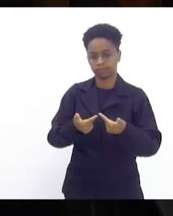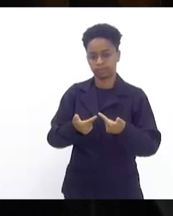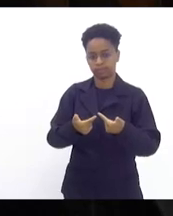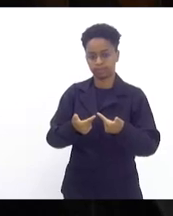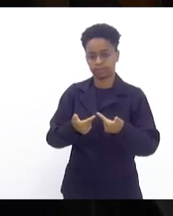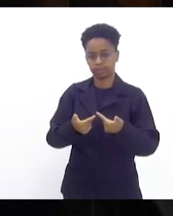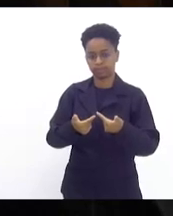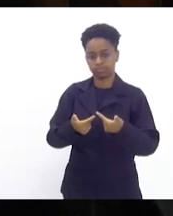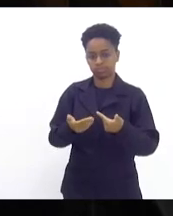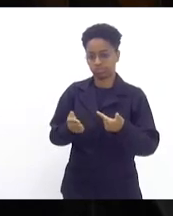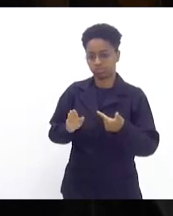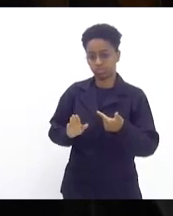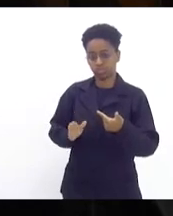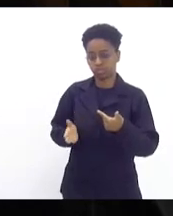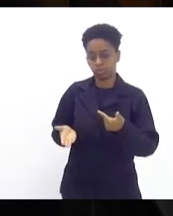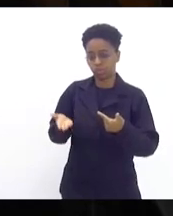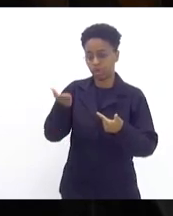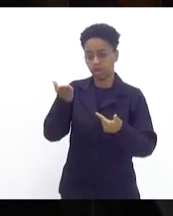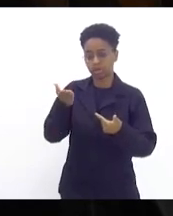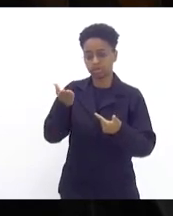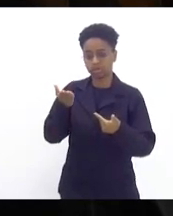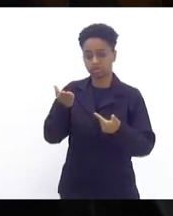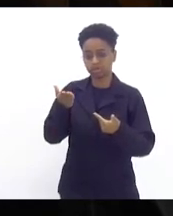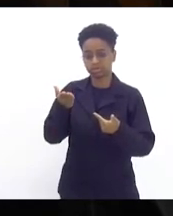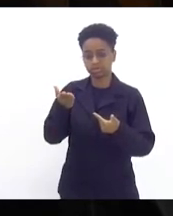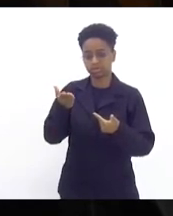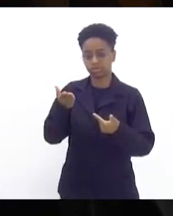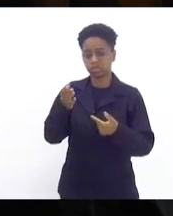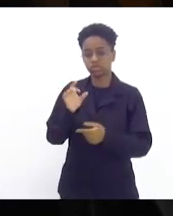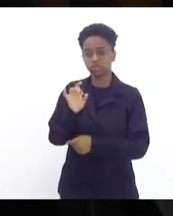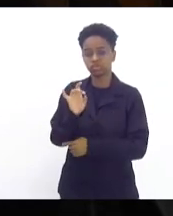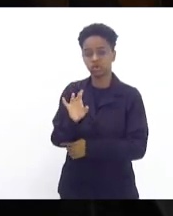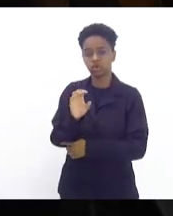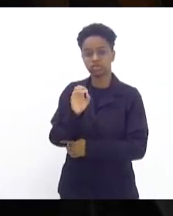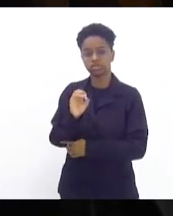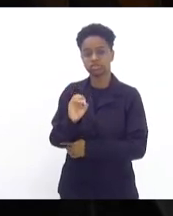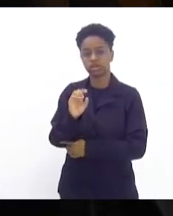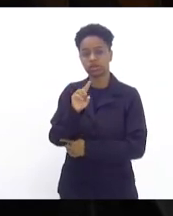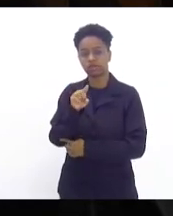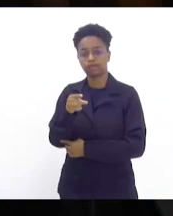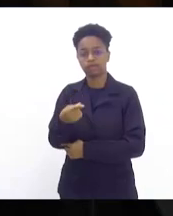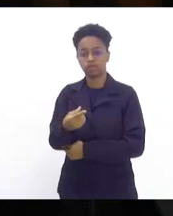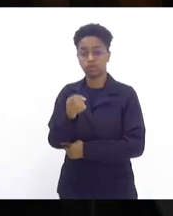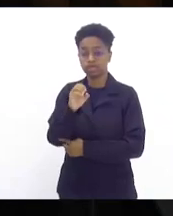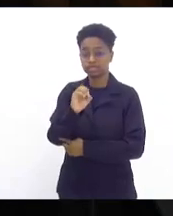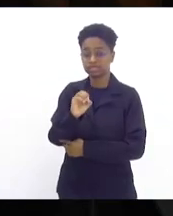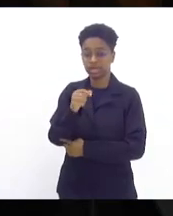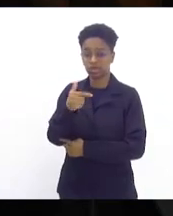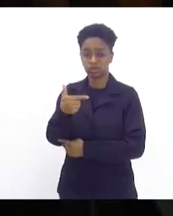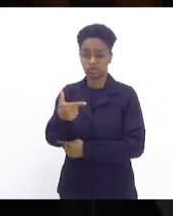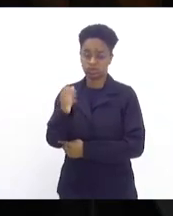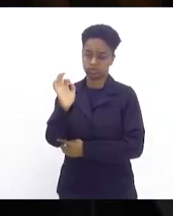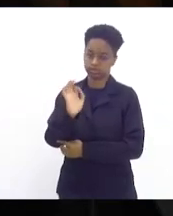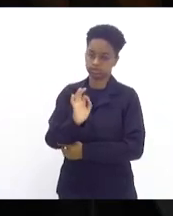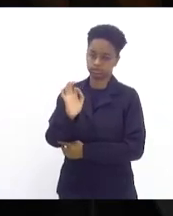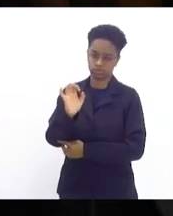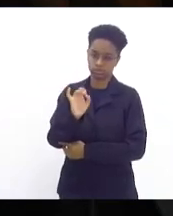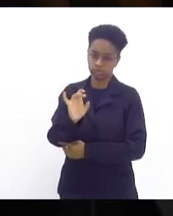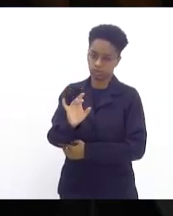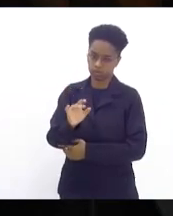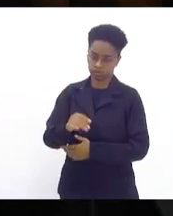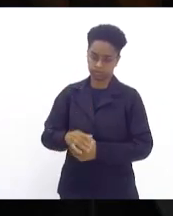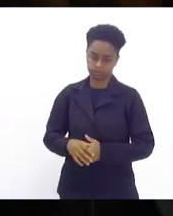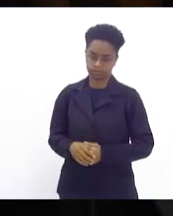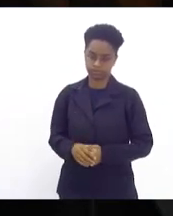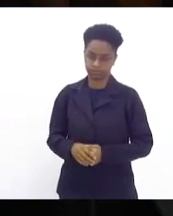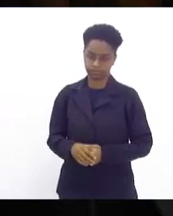não cresceram mais do que também 0,02 por cento